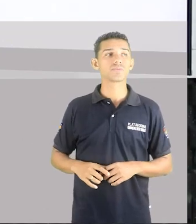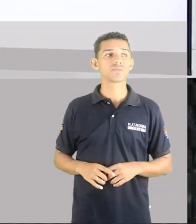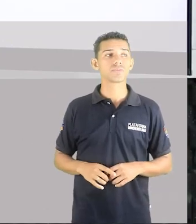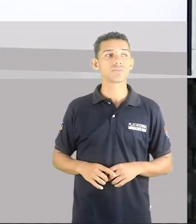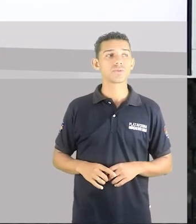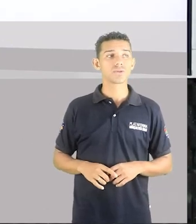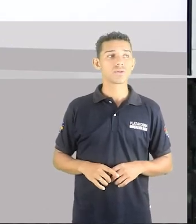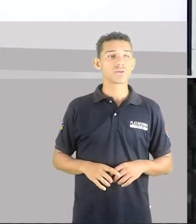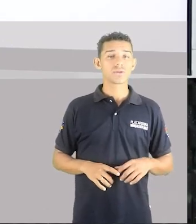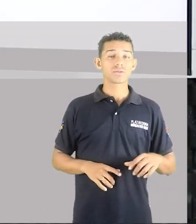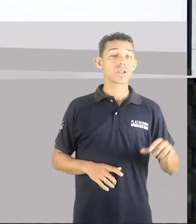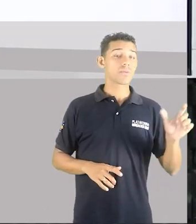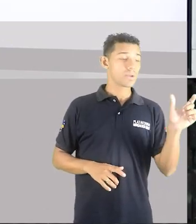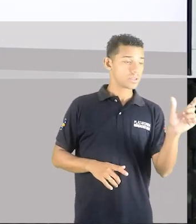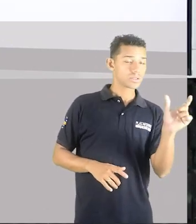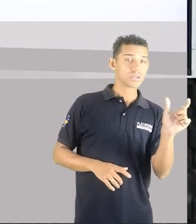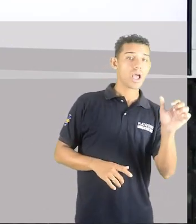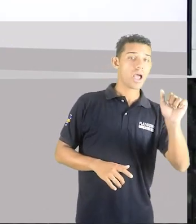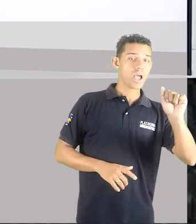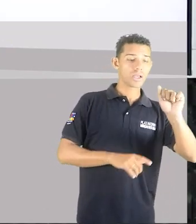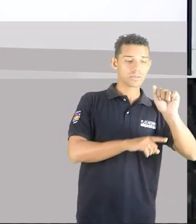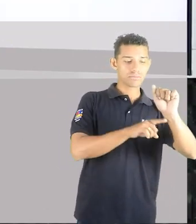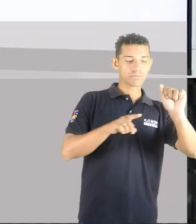substância simples e aqui eu tenho uma composta.